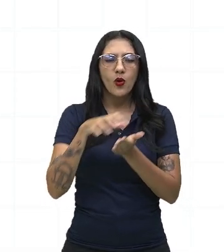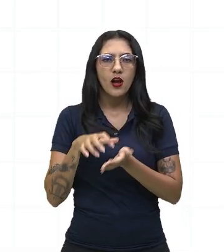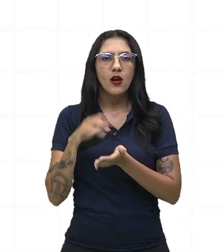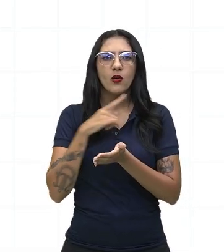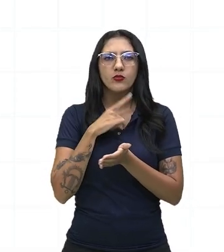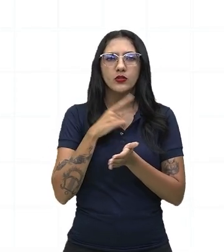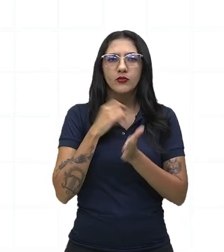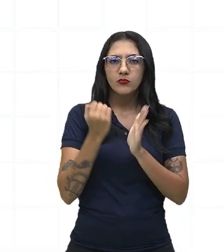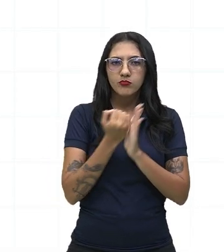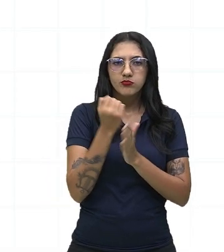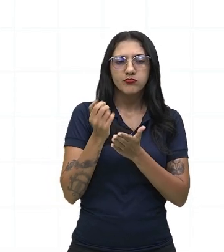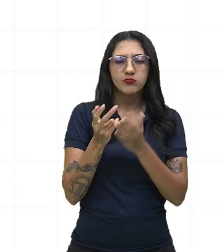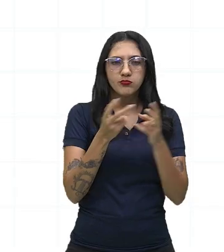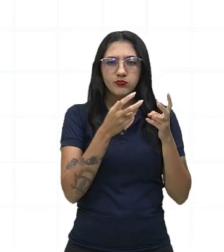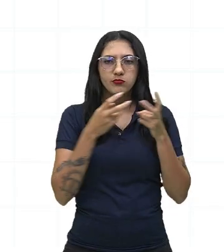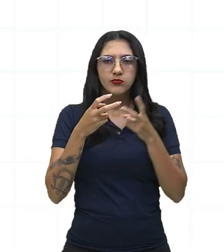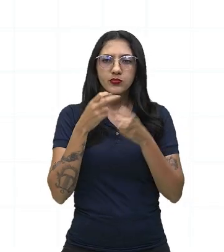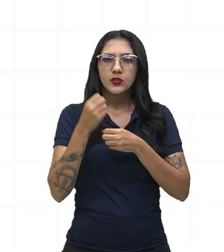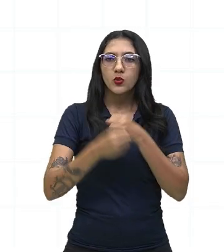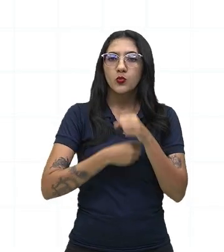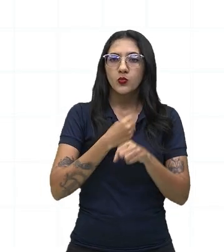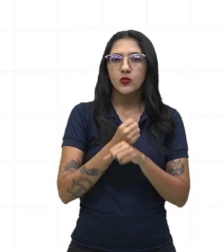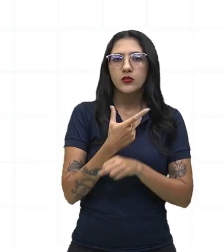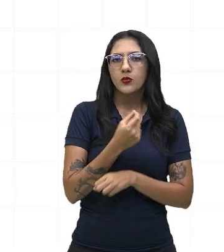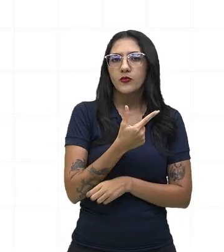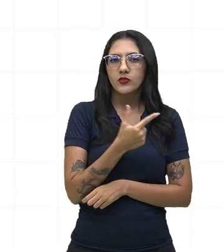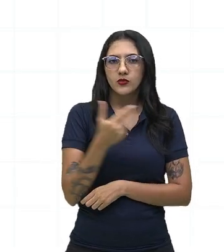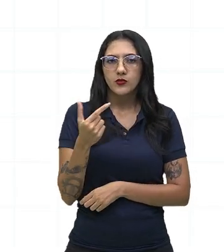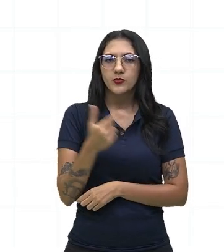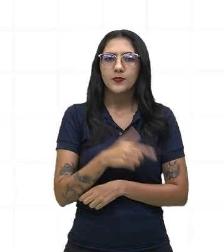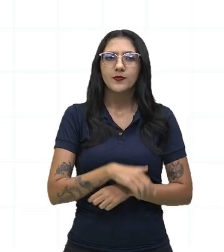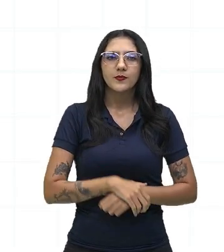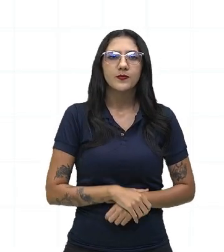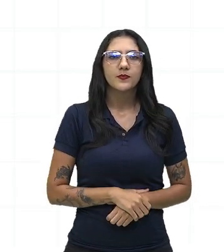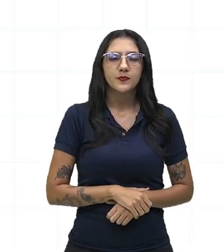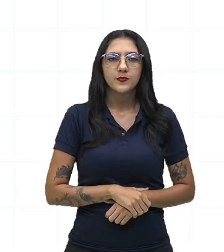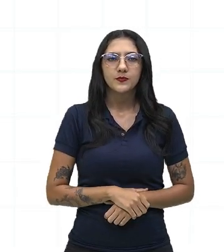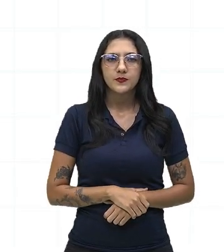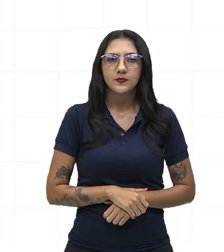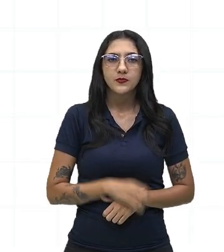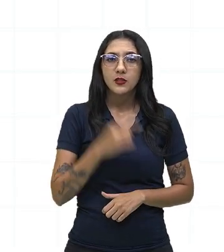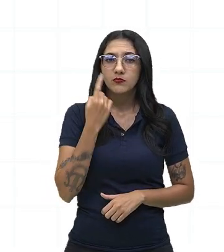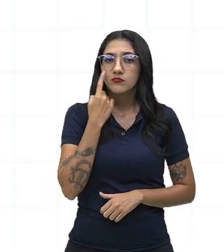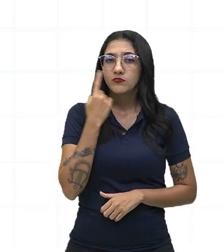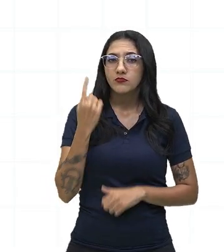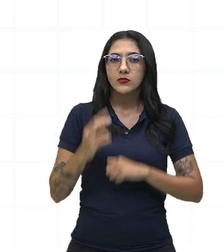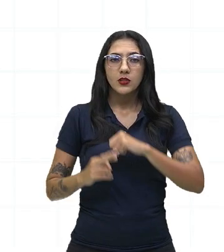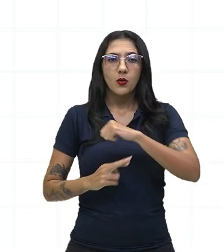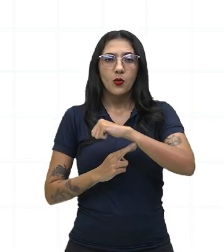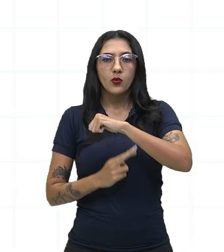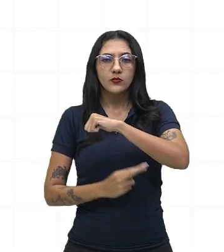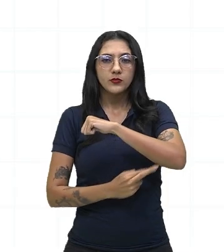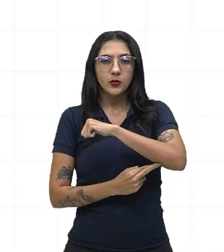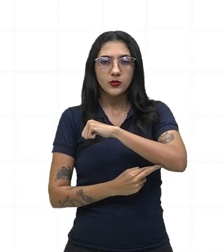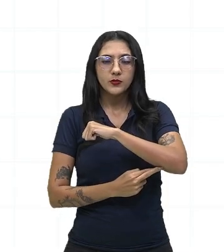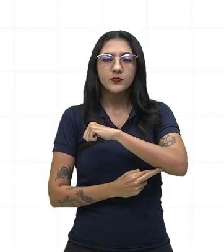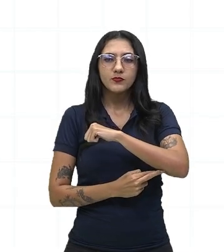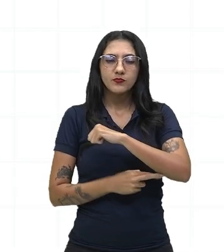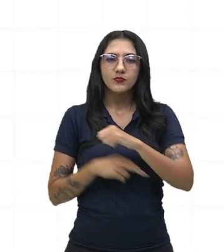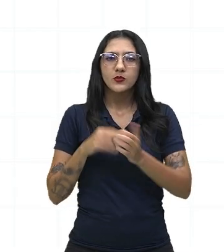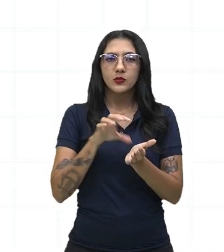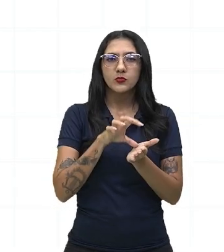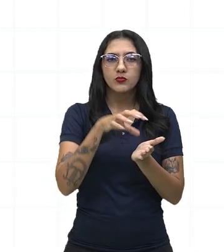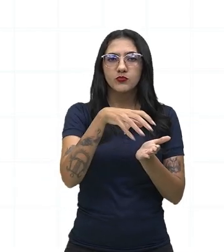reconhecidos e criados aí no ano de 2022, tá bom? E aí em Rondônia, olha, nós temos o município de Costa Marques e o